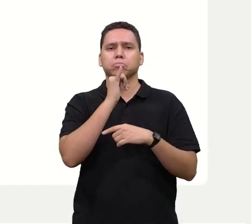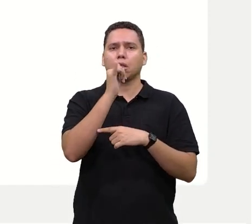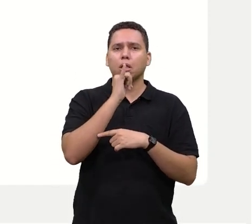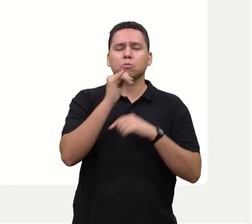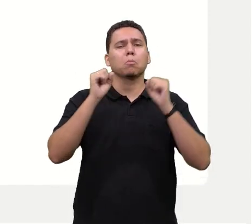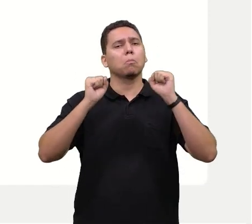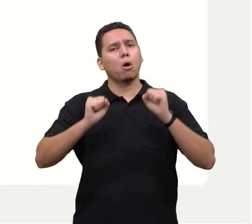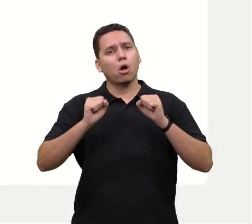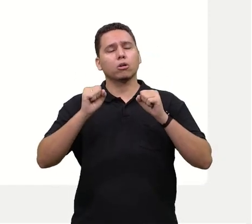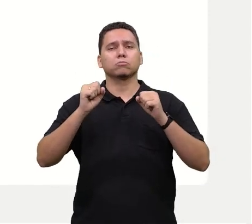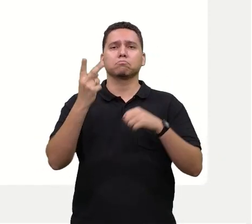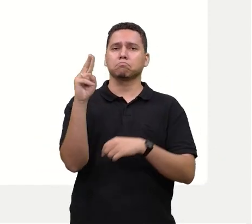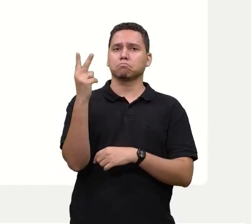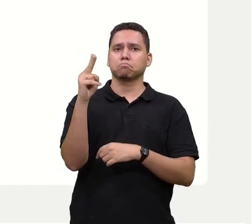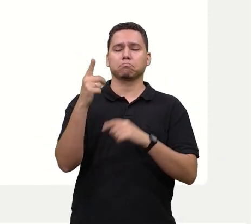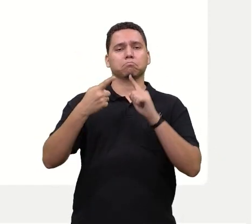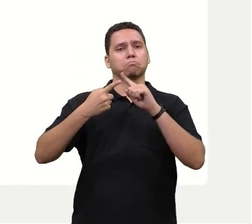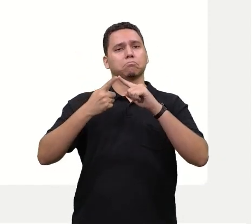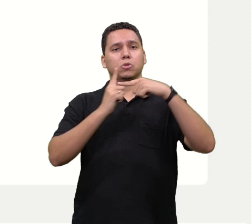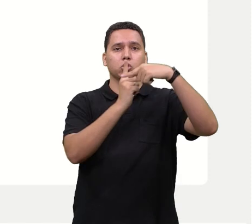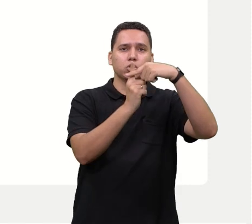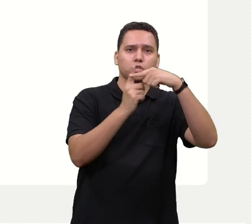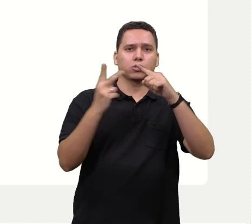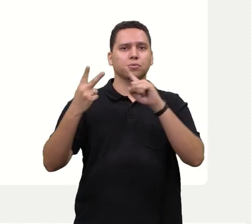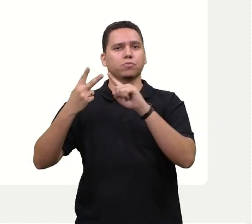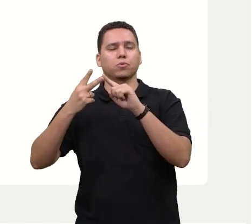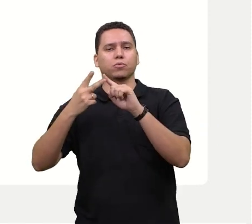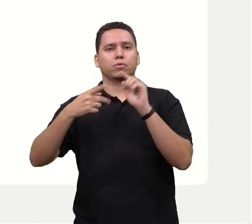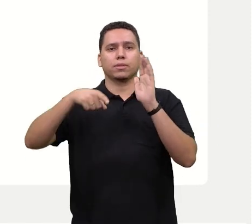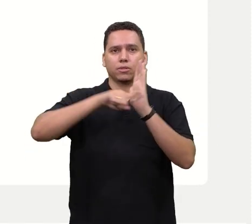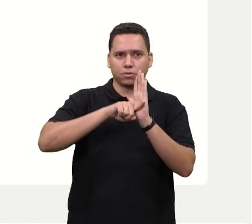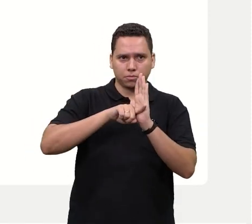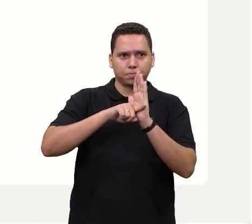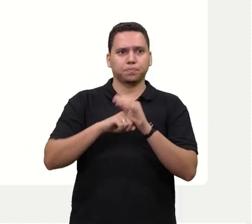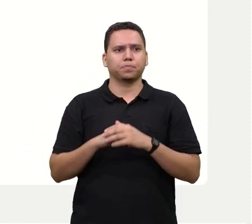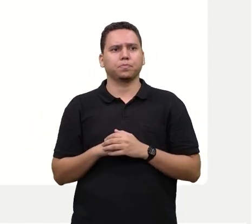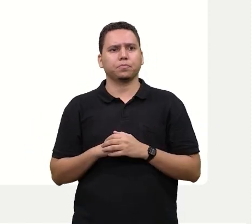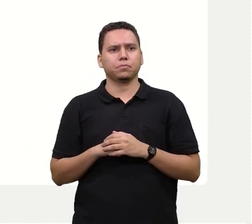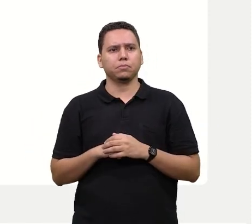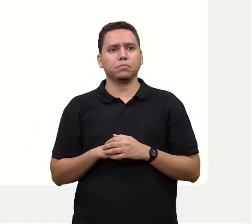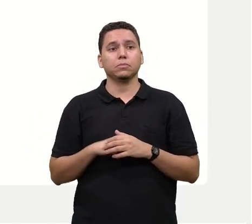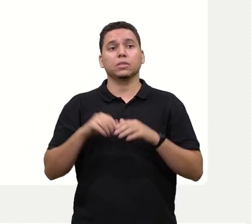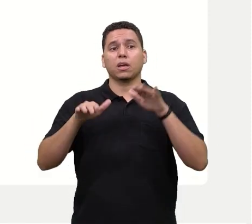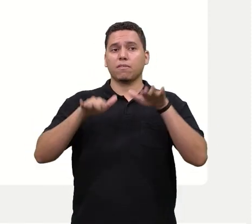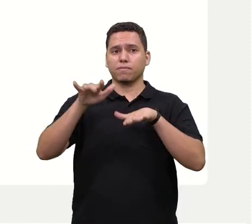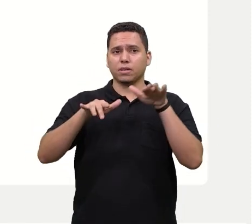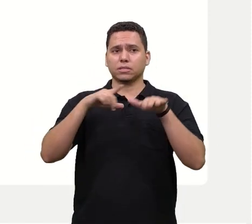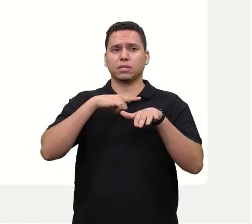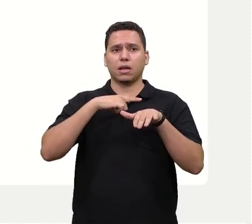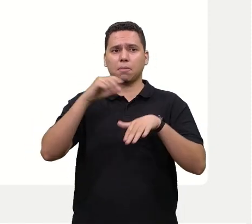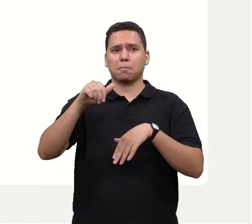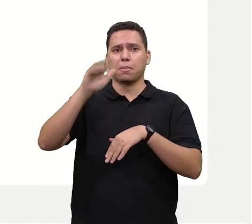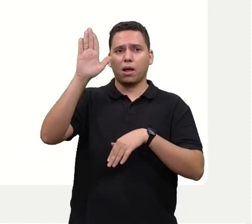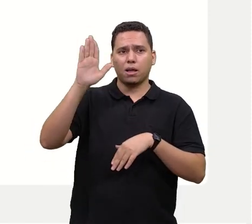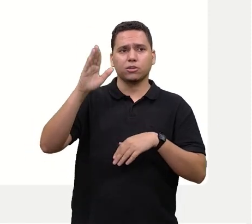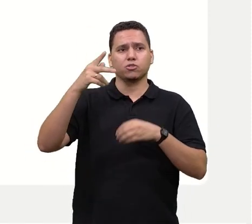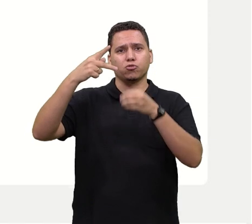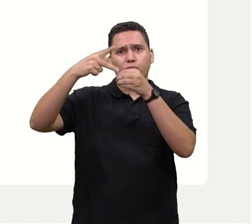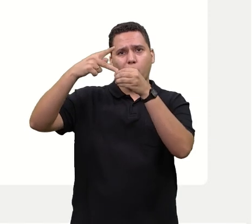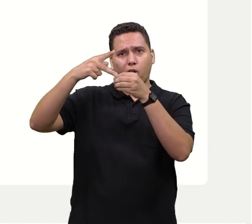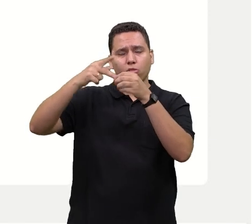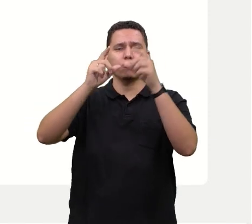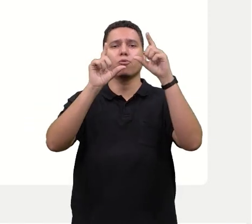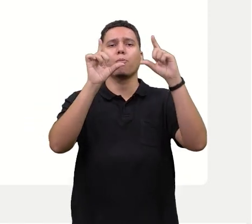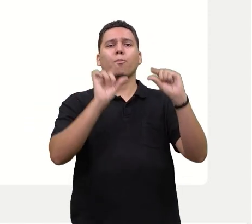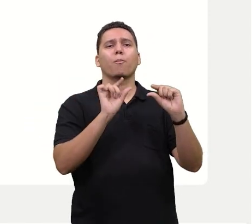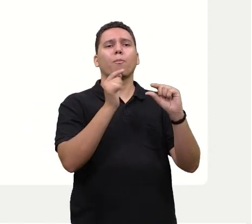Se ele fica negativo, é sinal que você tem nessa configuração mais elétrons que prótons. Se ele fica positivo, você vai ter nessa